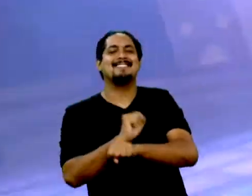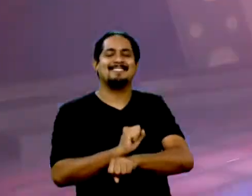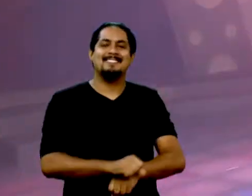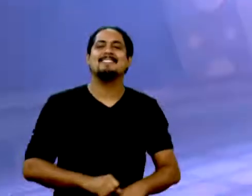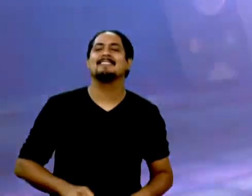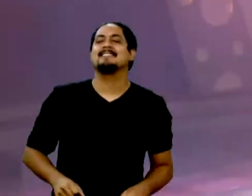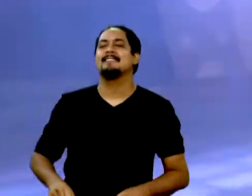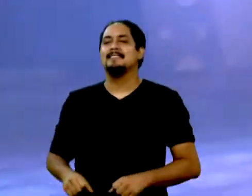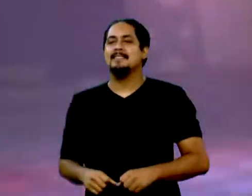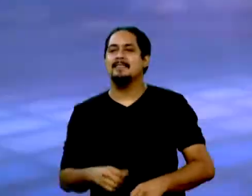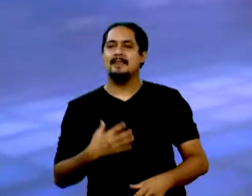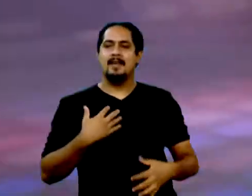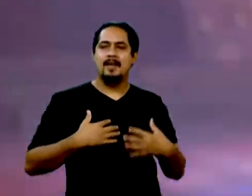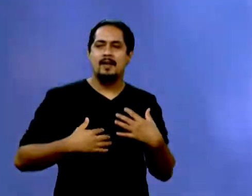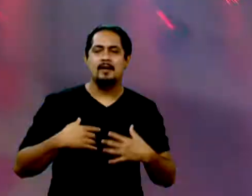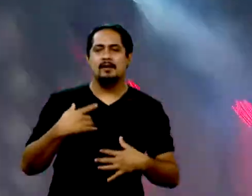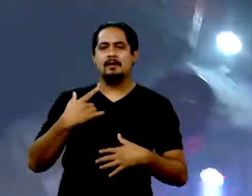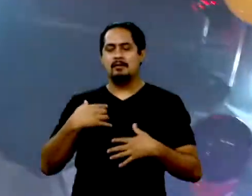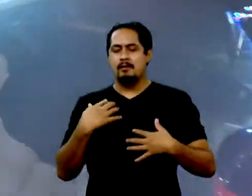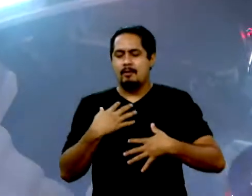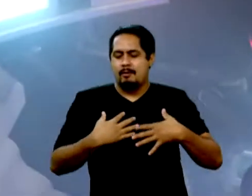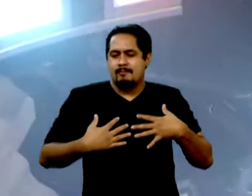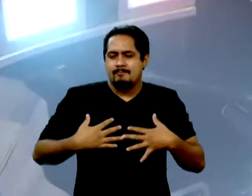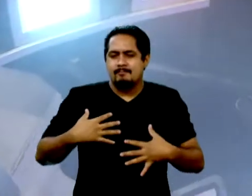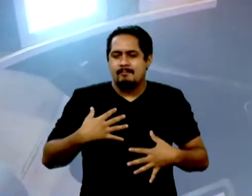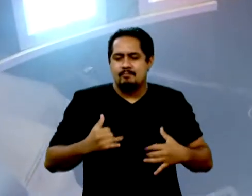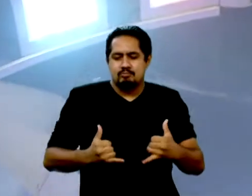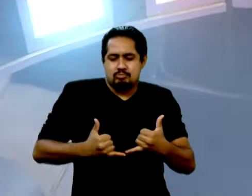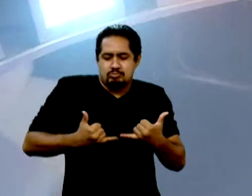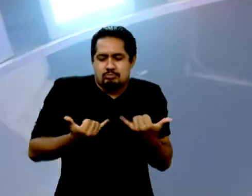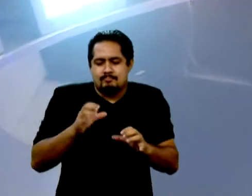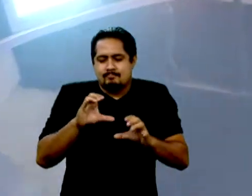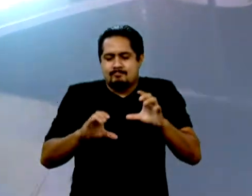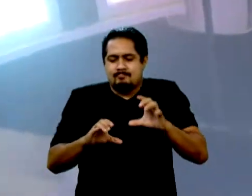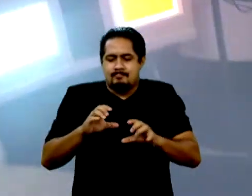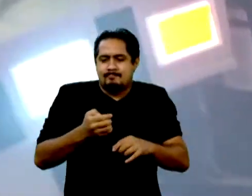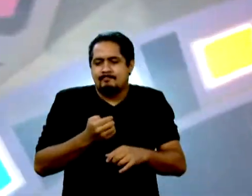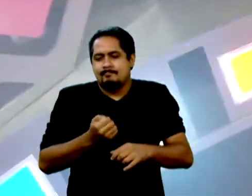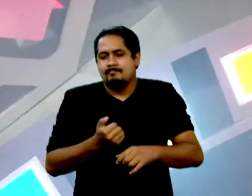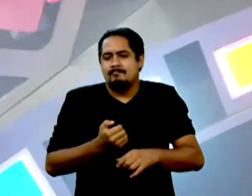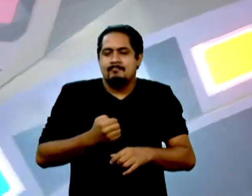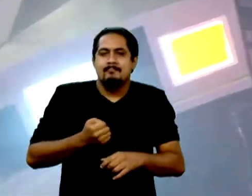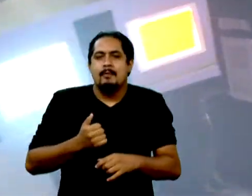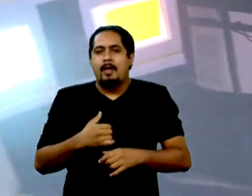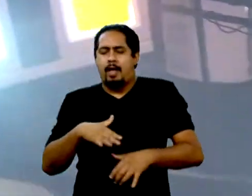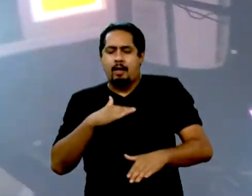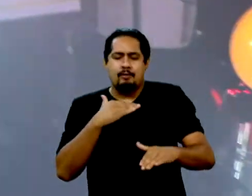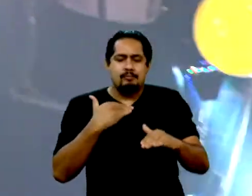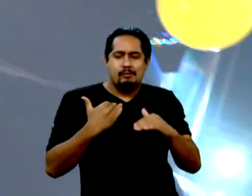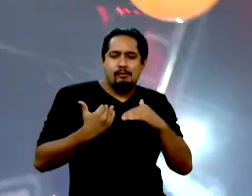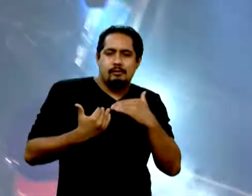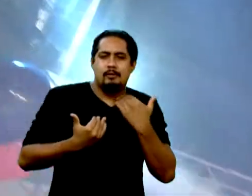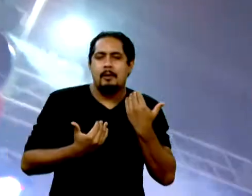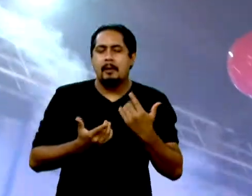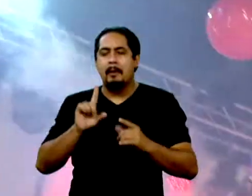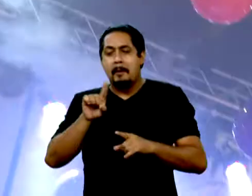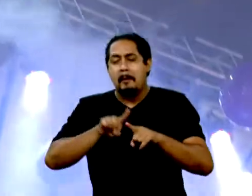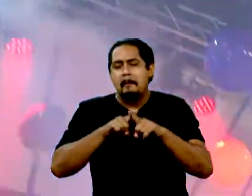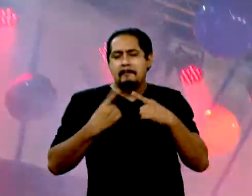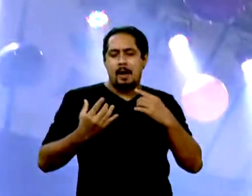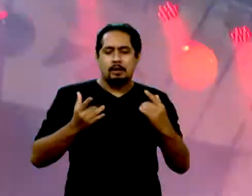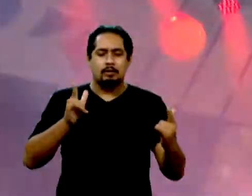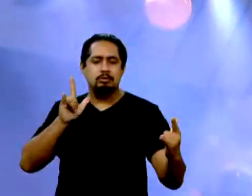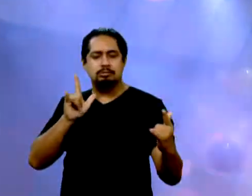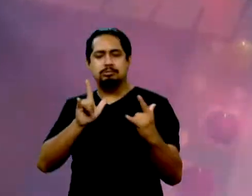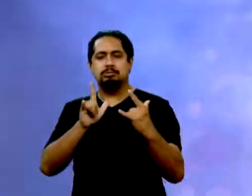parar. Ela tinha pince no bico, roupa colada no corpo, calcinha pequena na bunda. Ah, desse jeito eu fui. Mas o que fez eu tomar nela e